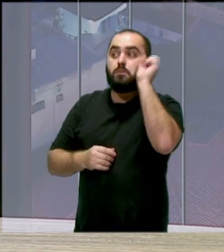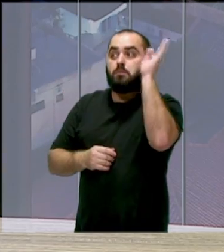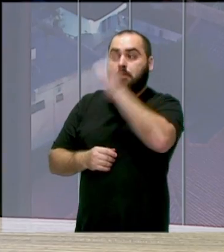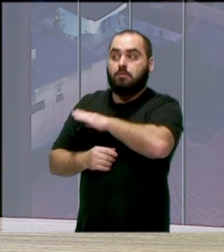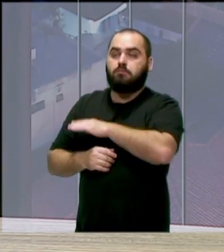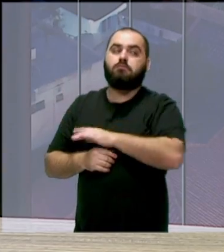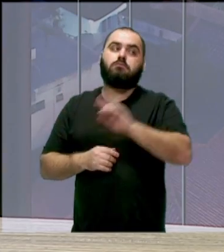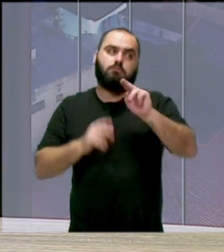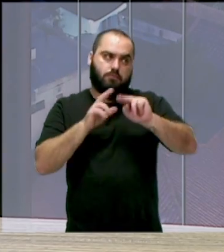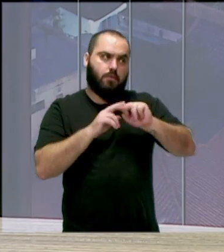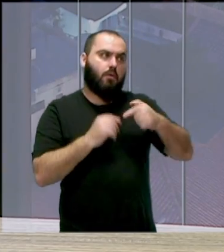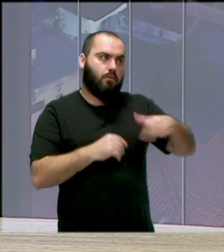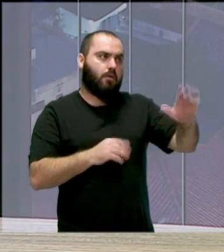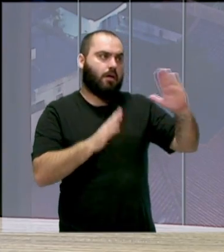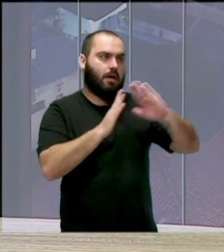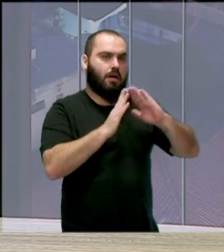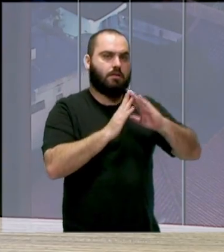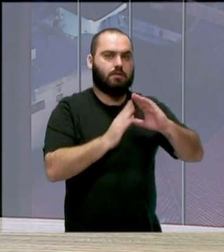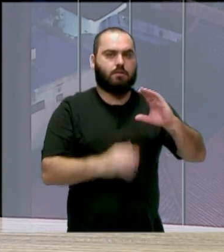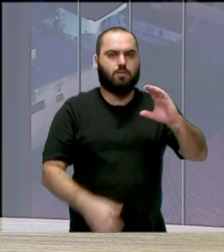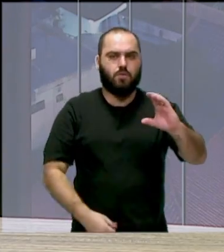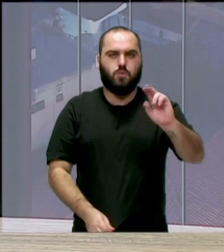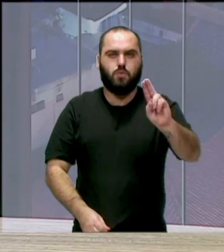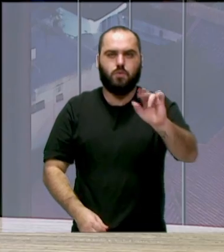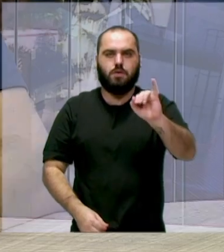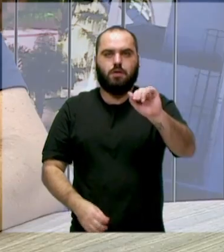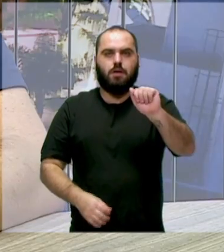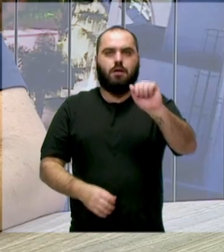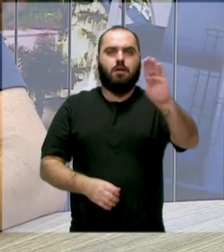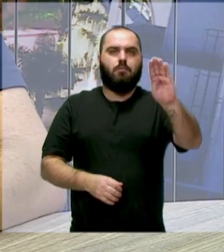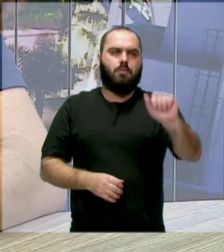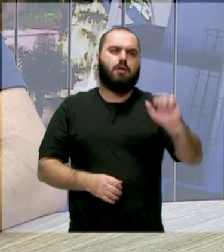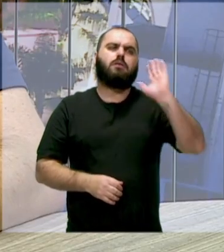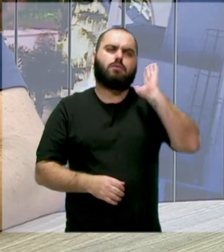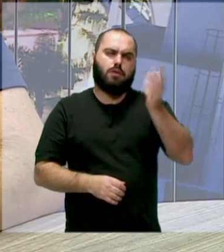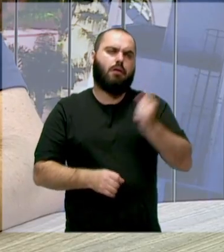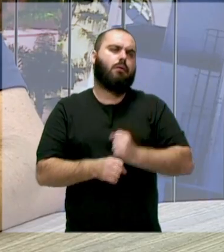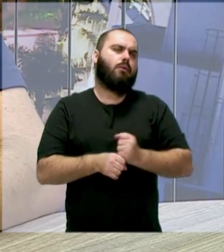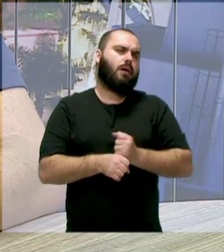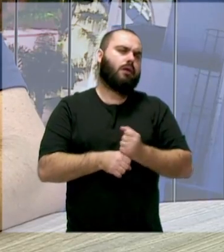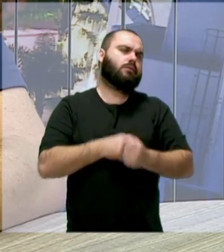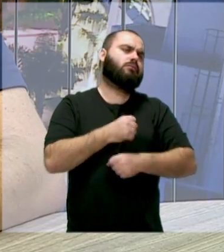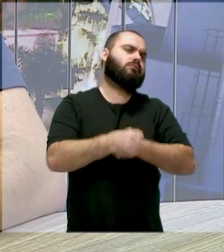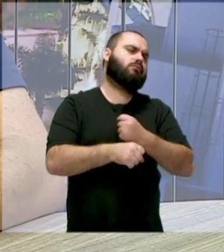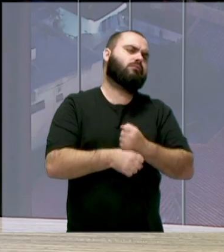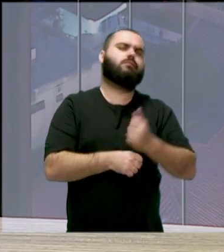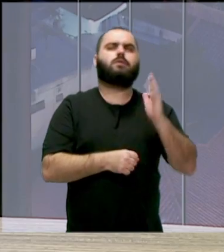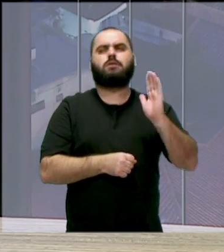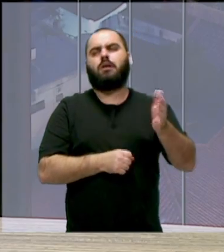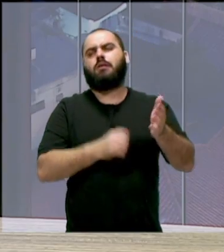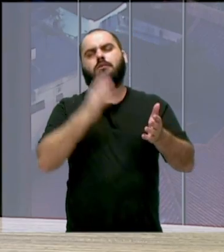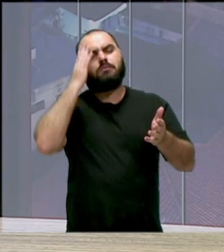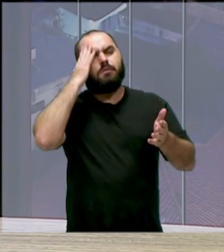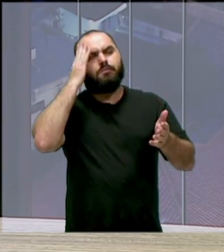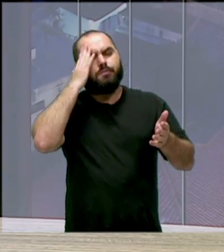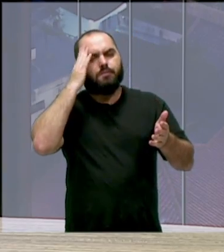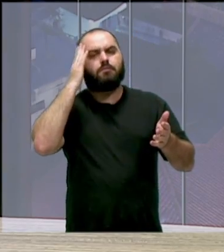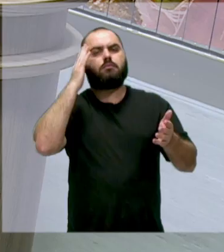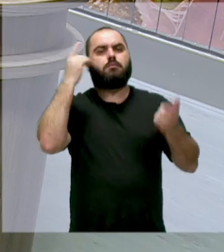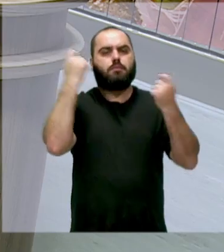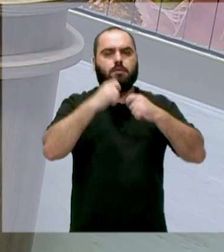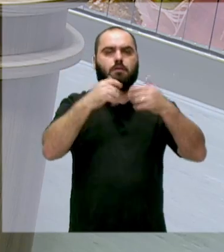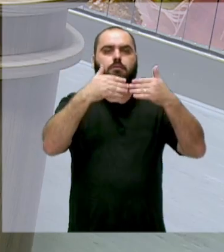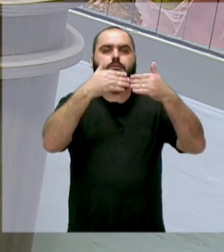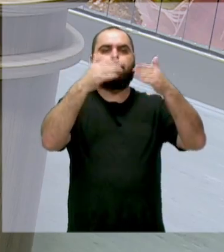Grosso, em Cuiabá, a gente tinha o ano inteiro. Já sabia, eles vinham com uma espécie de uma sirene, você tinha que